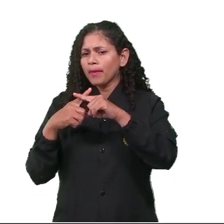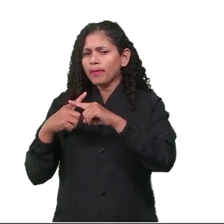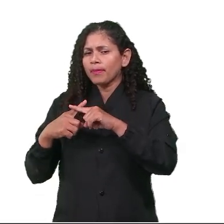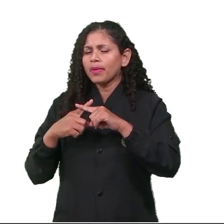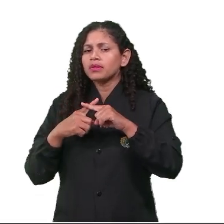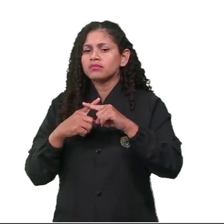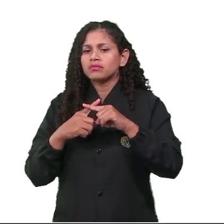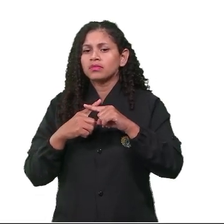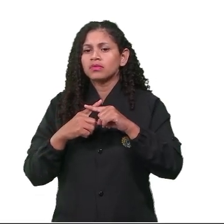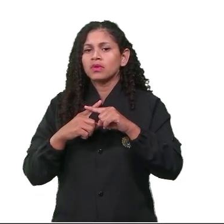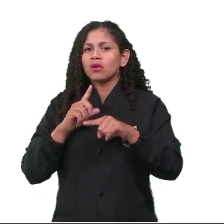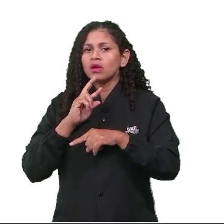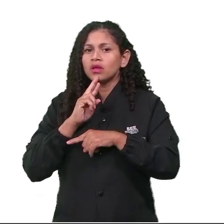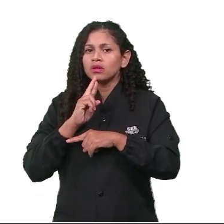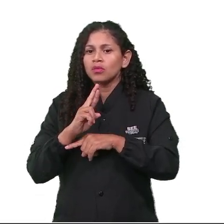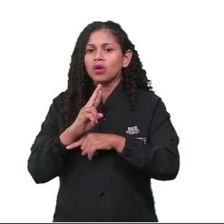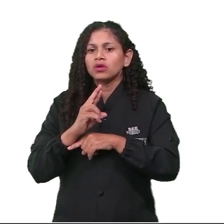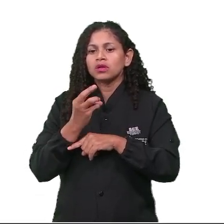exatamente